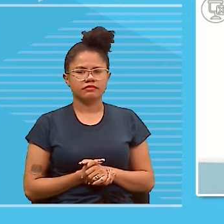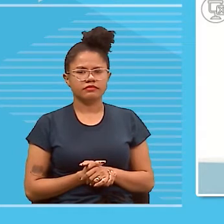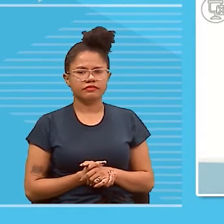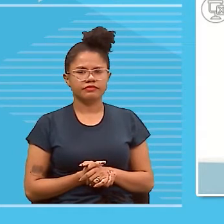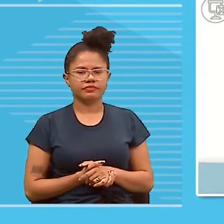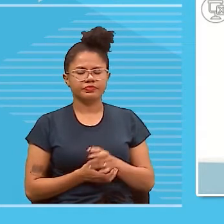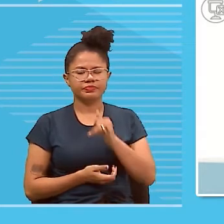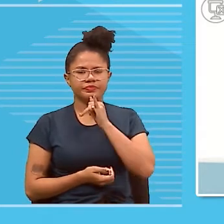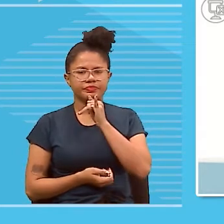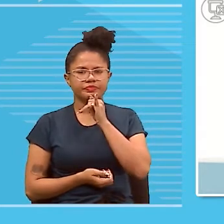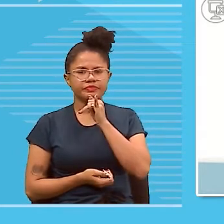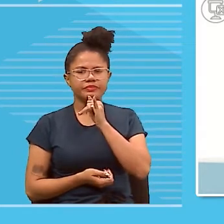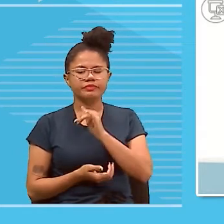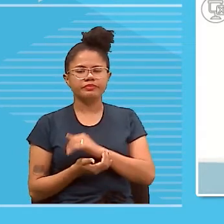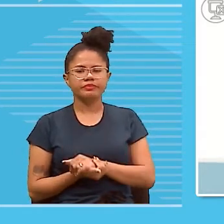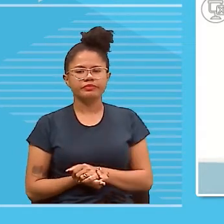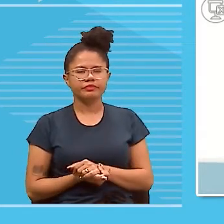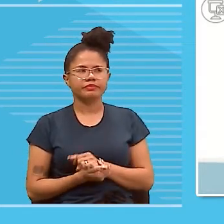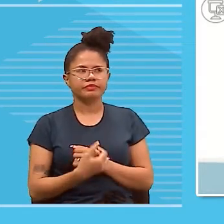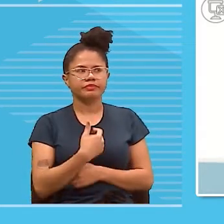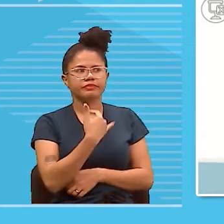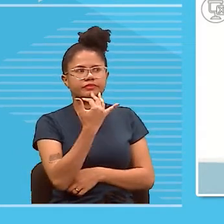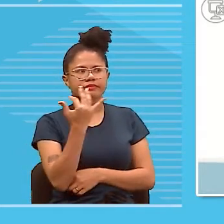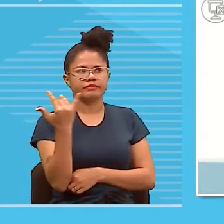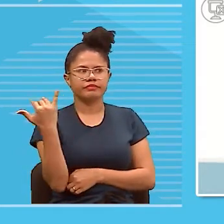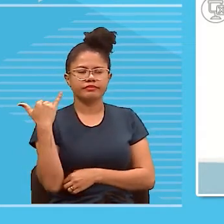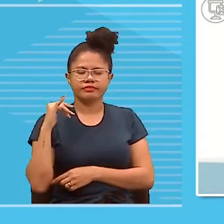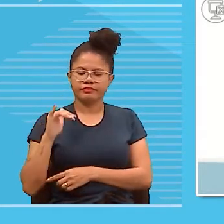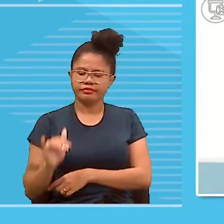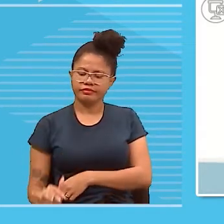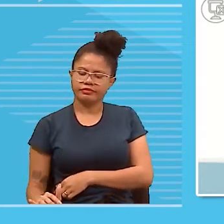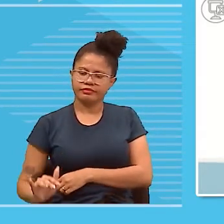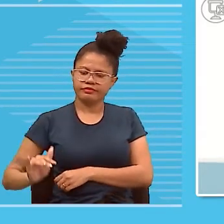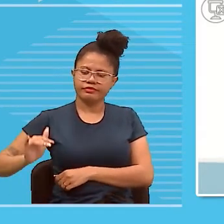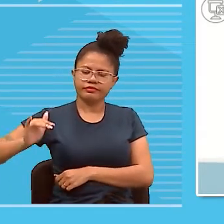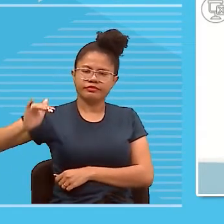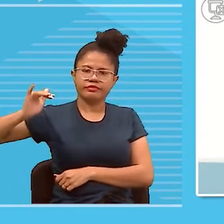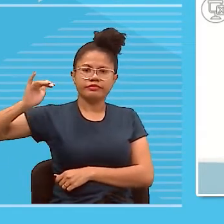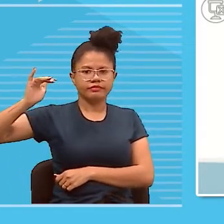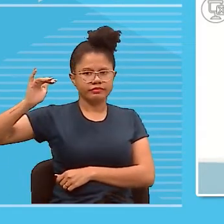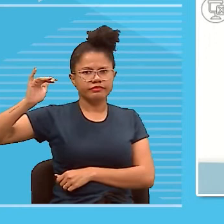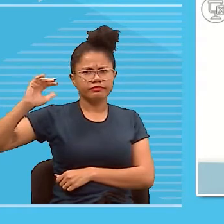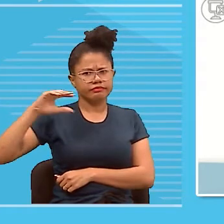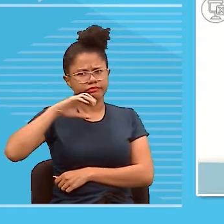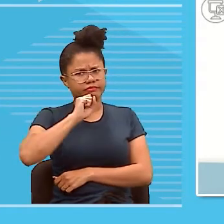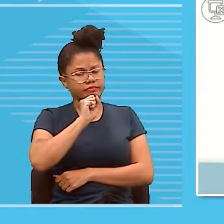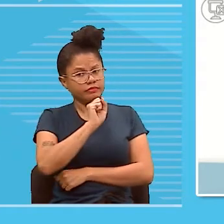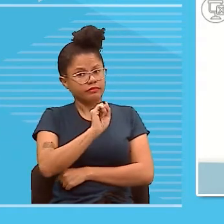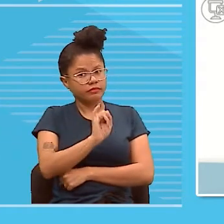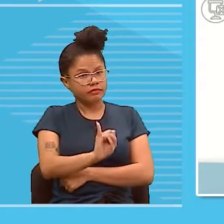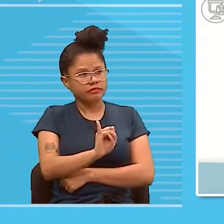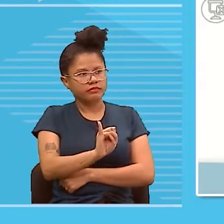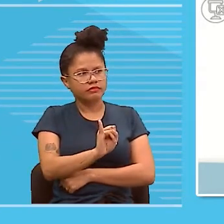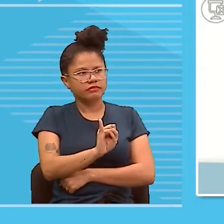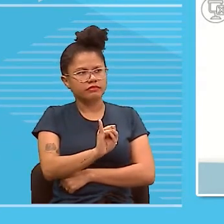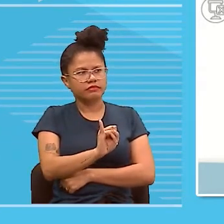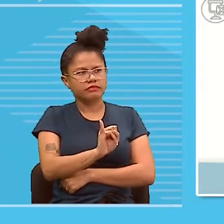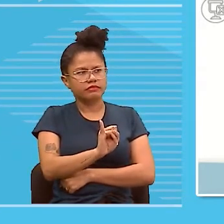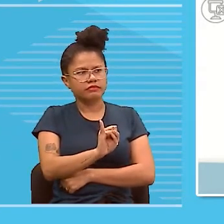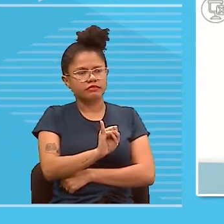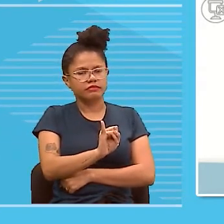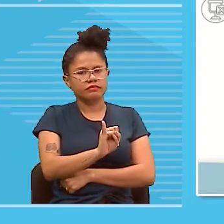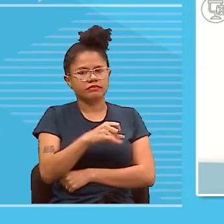por exemplo as plantas cresceram logo se as